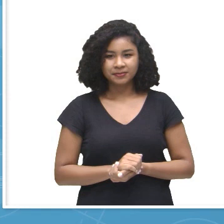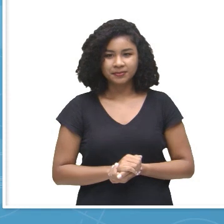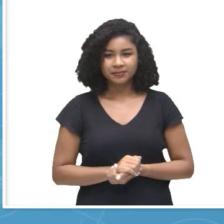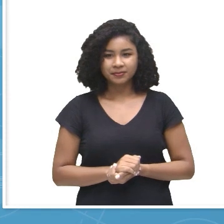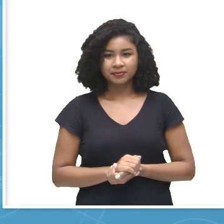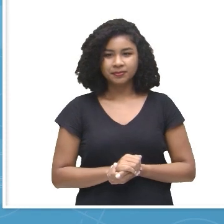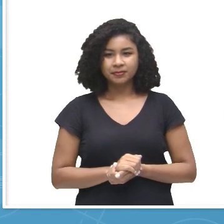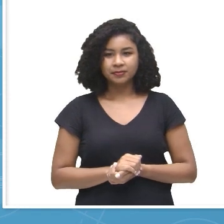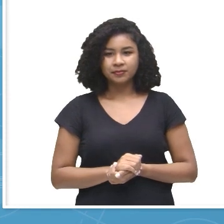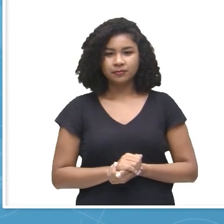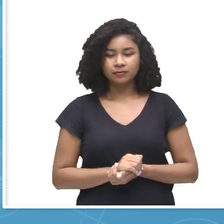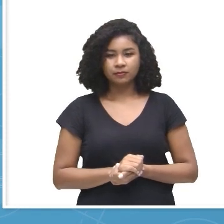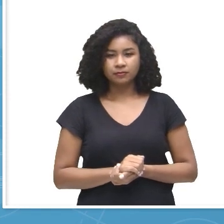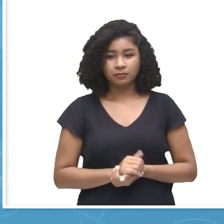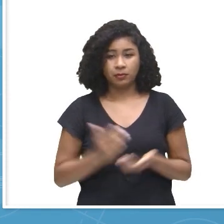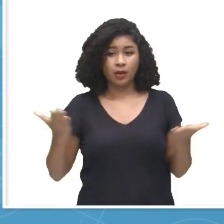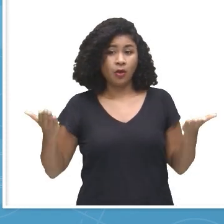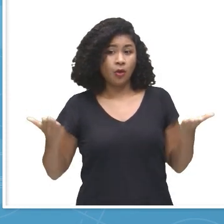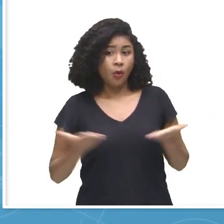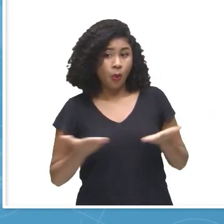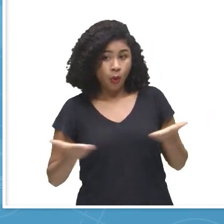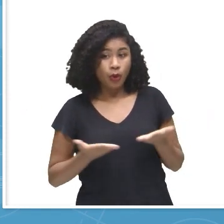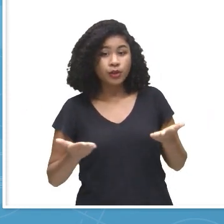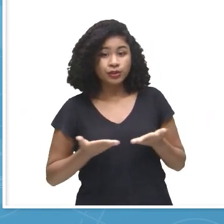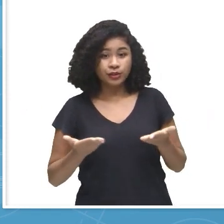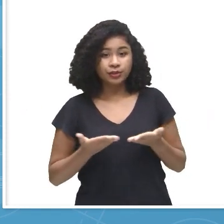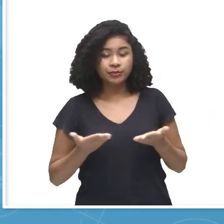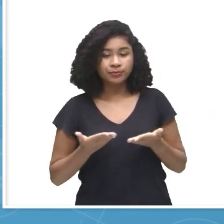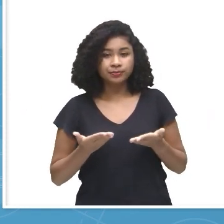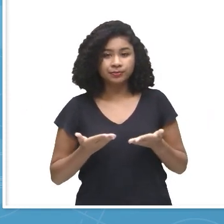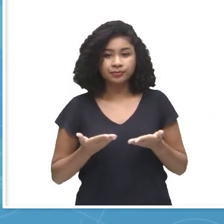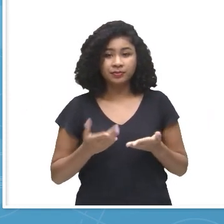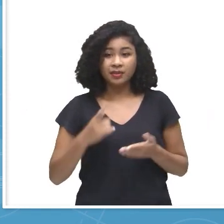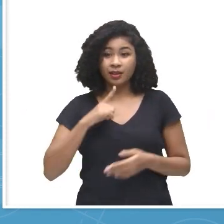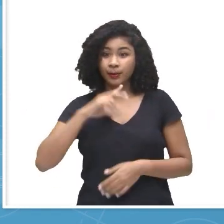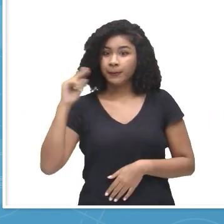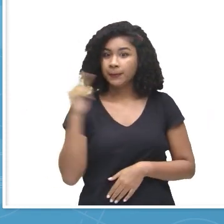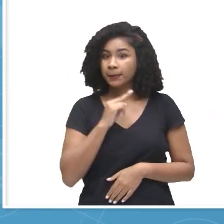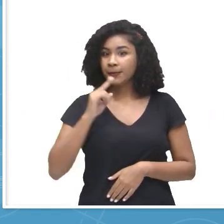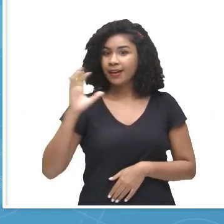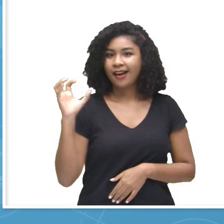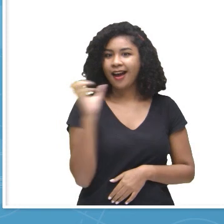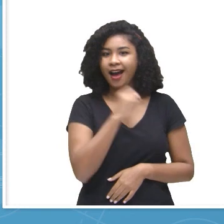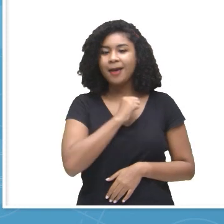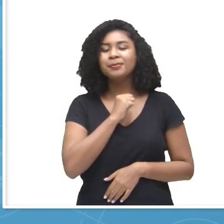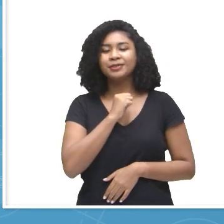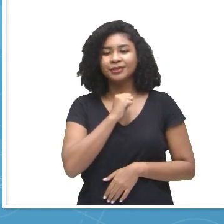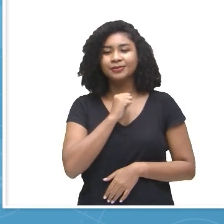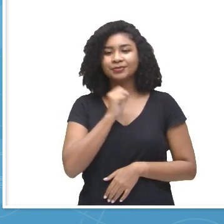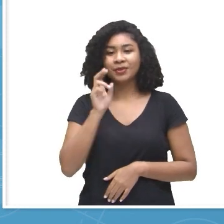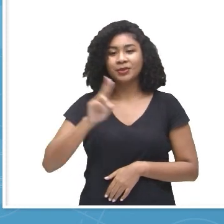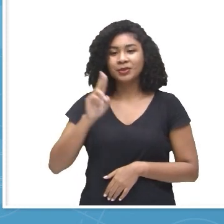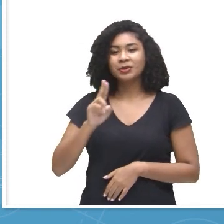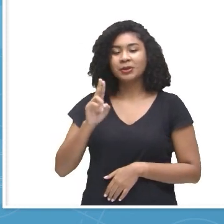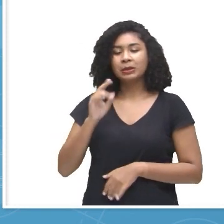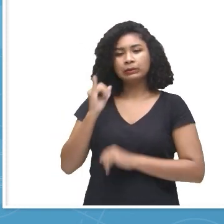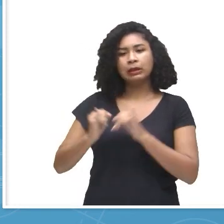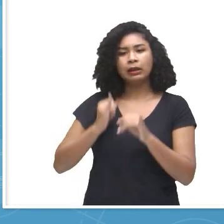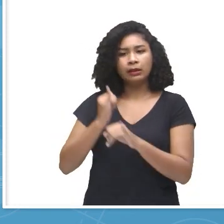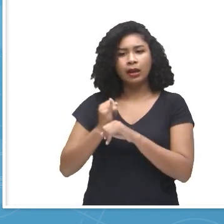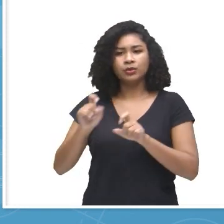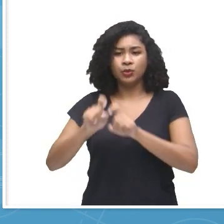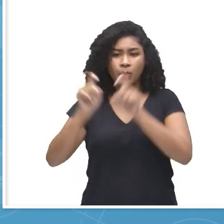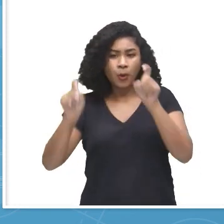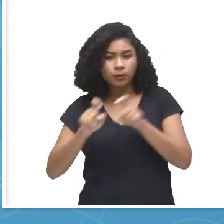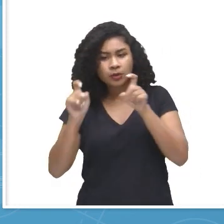XIX. Hoje, elas chegam pela rapidez e mobilidade da internet através do computador